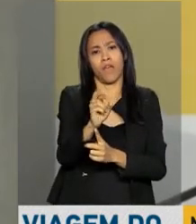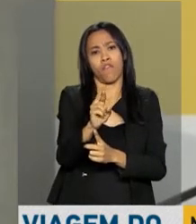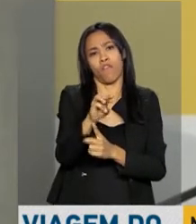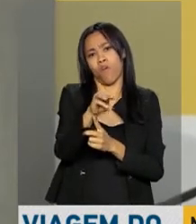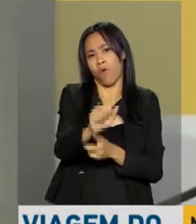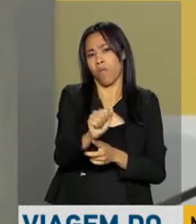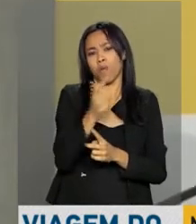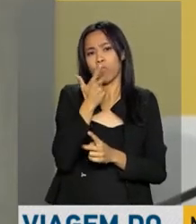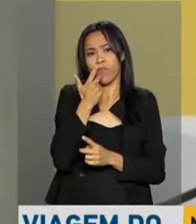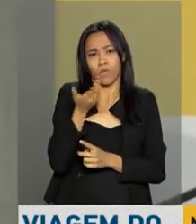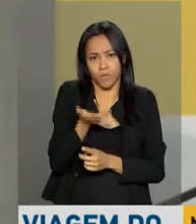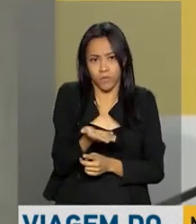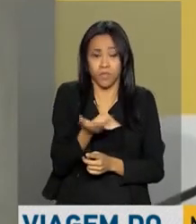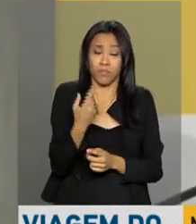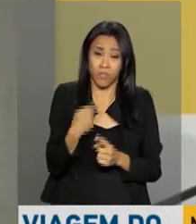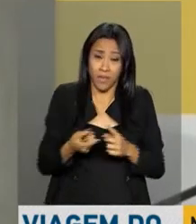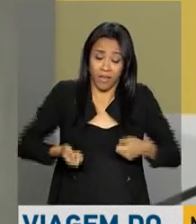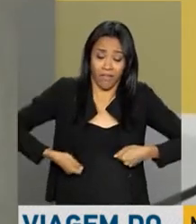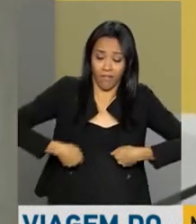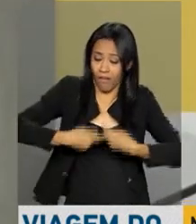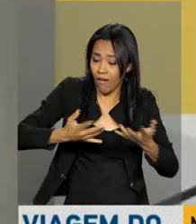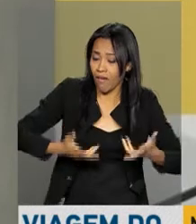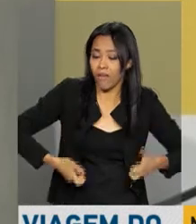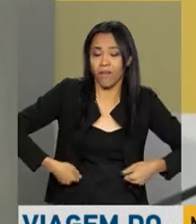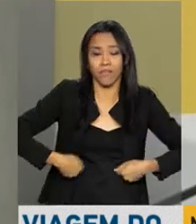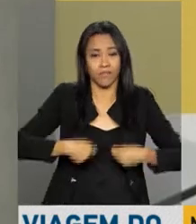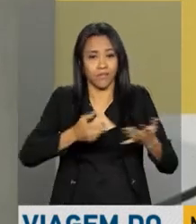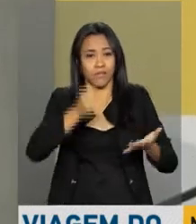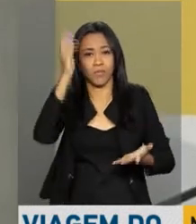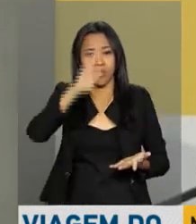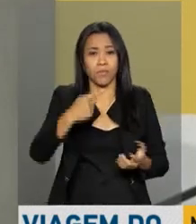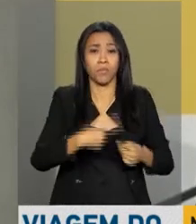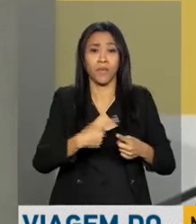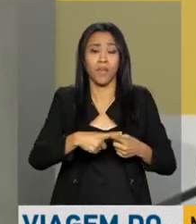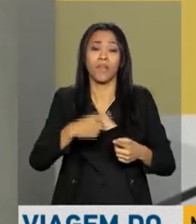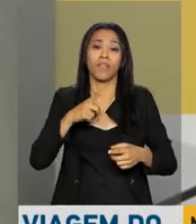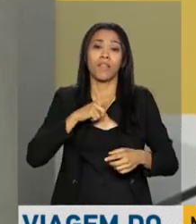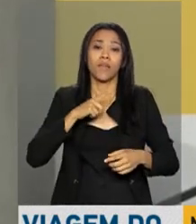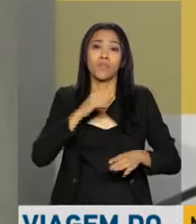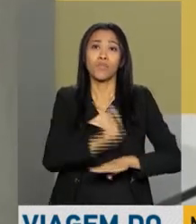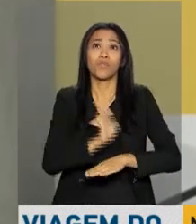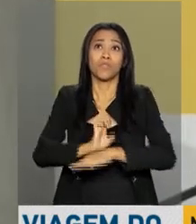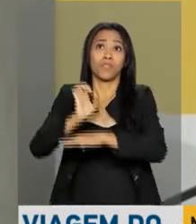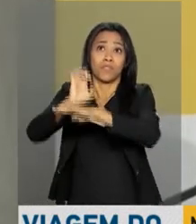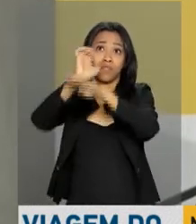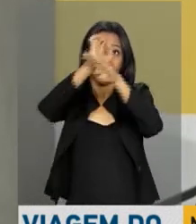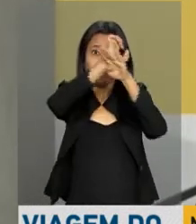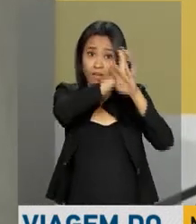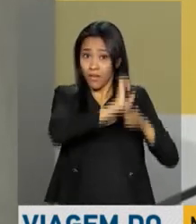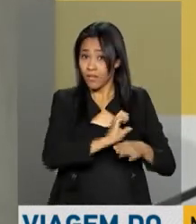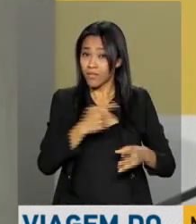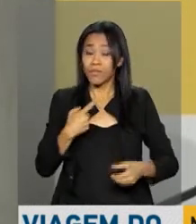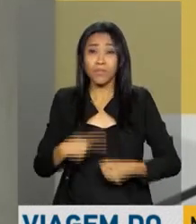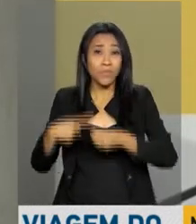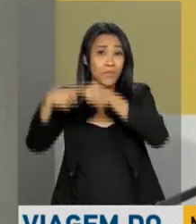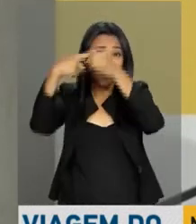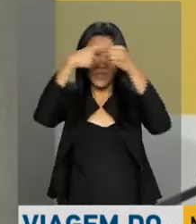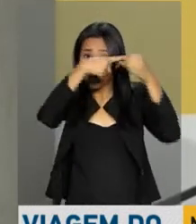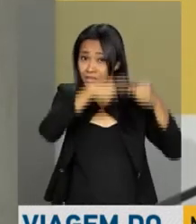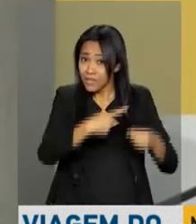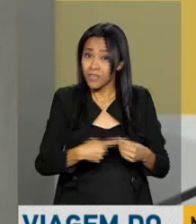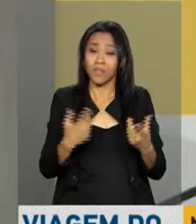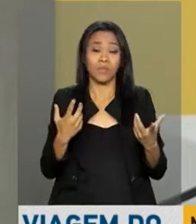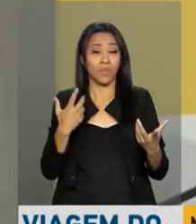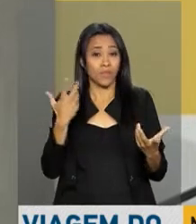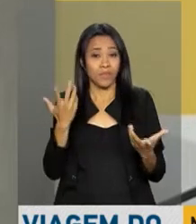nosso brasil porque envolve federativa que é a república ele envolve vários fatores